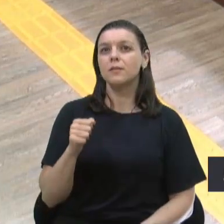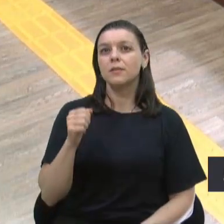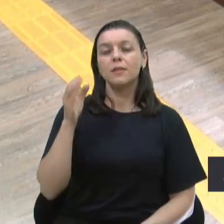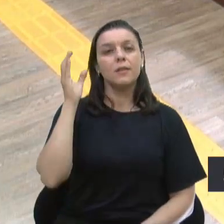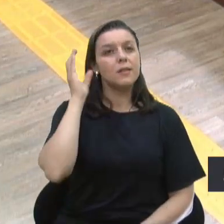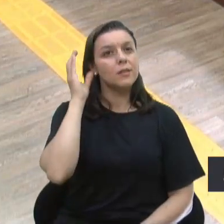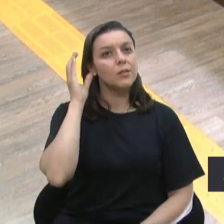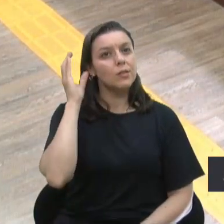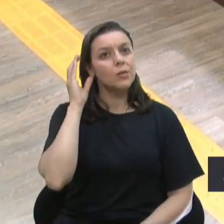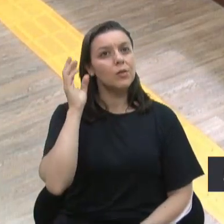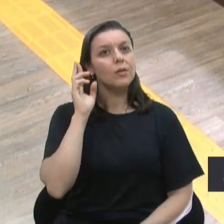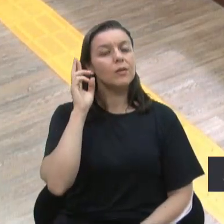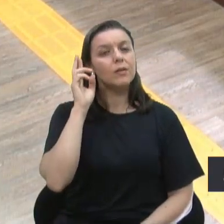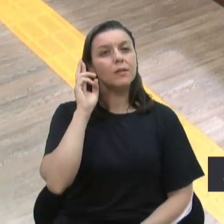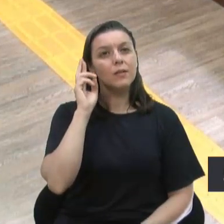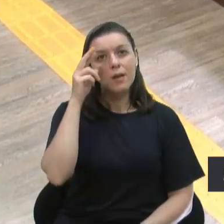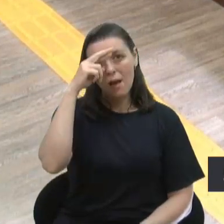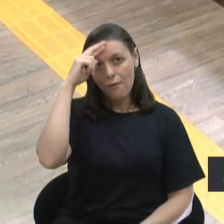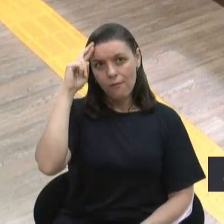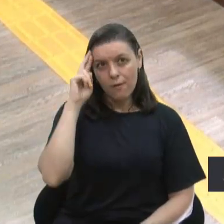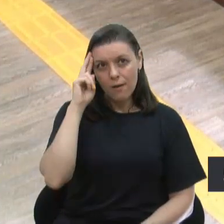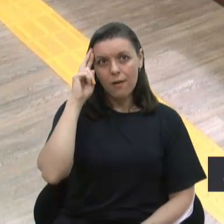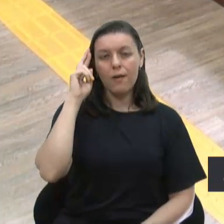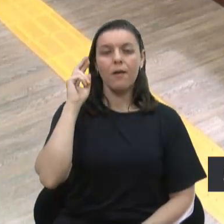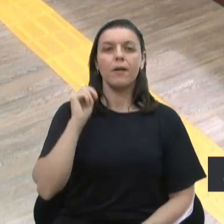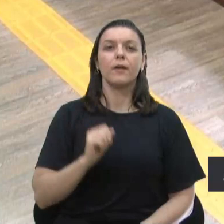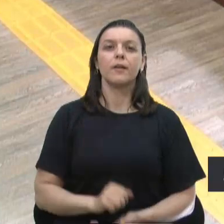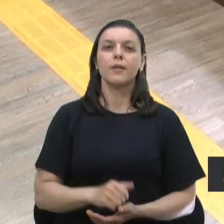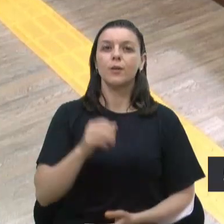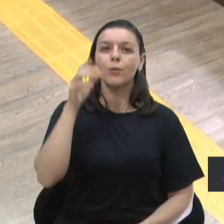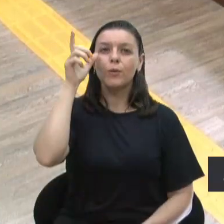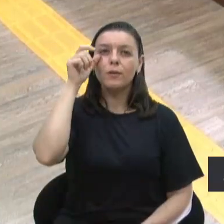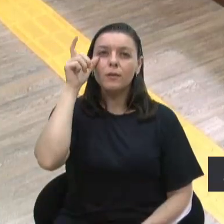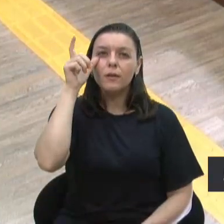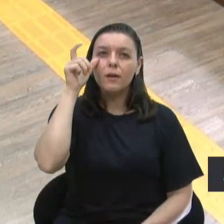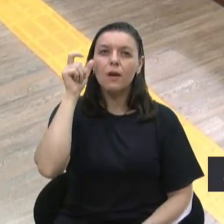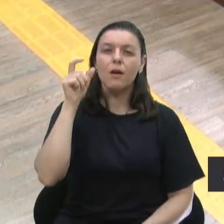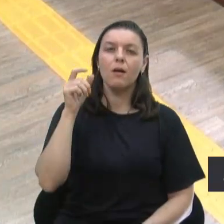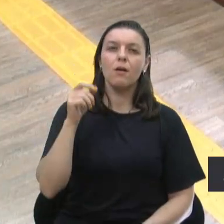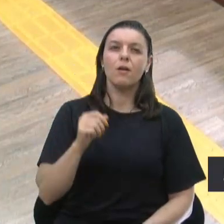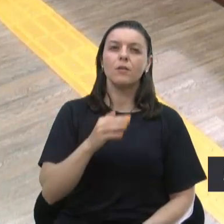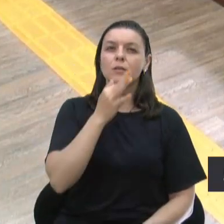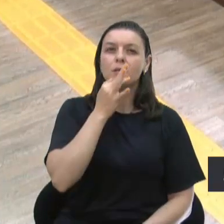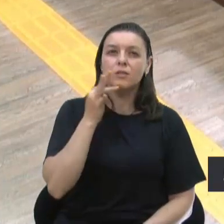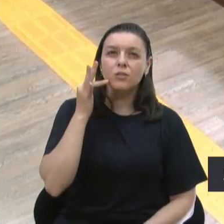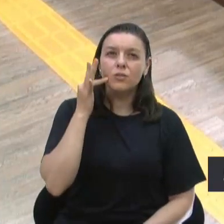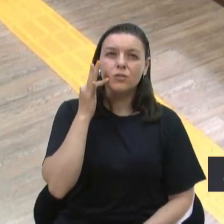Cadore, vereador Rafael Bueno, vereador Sandro Fantinel, vereador Scalco, vereadora